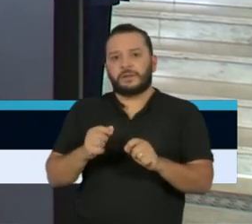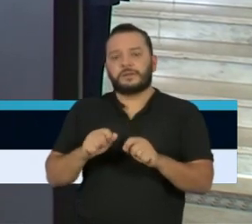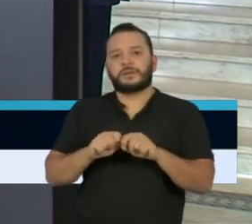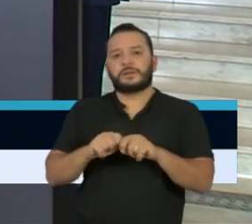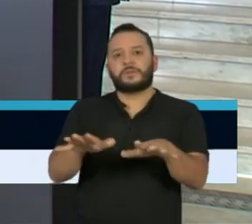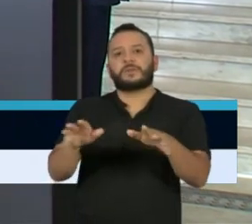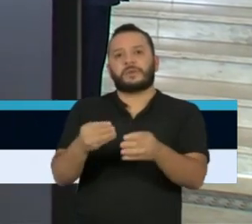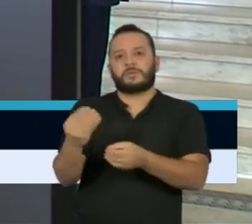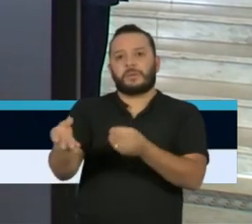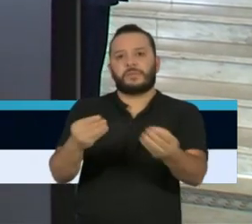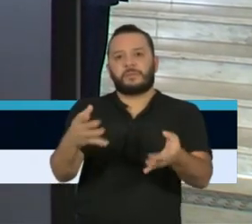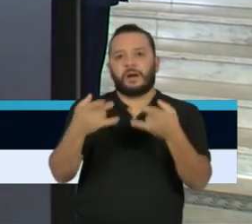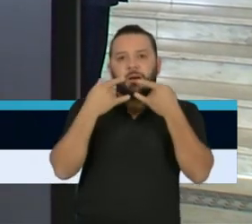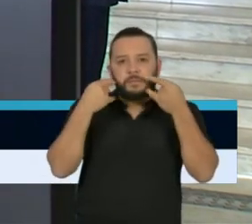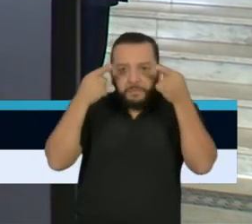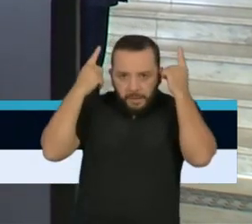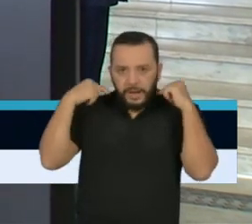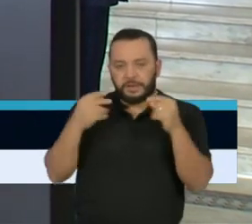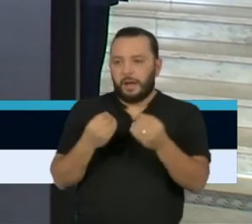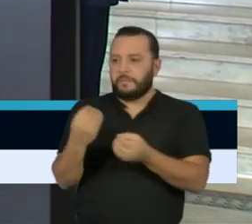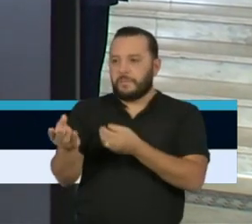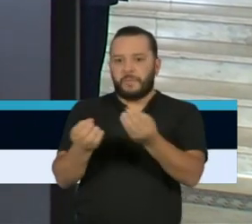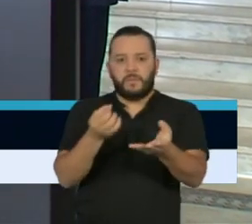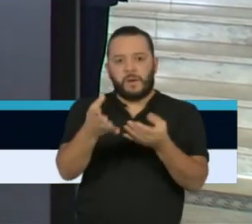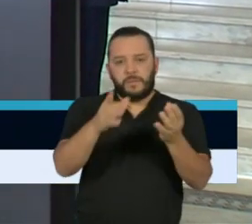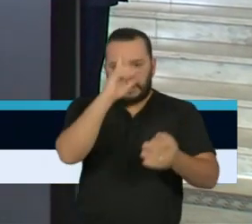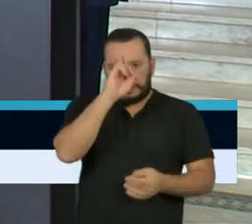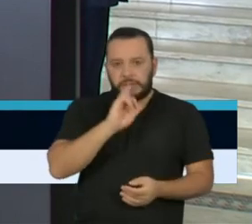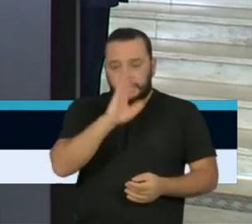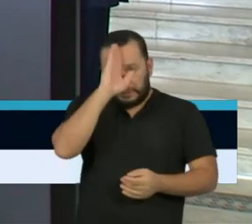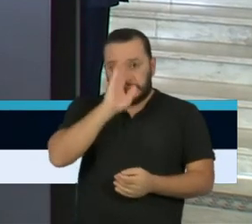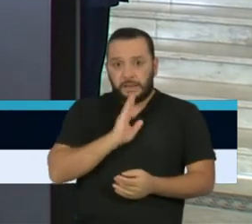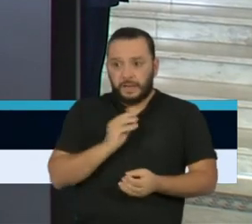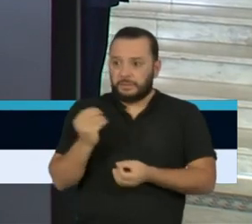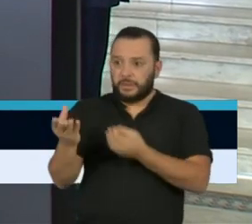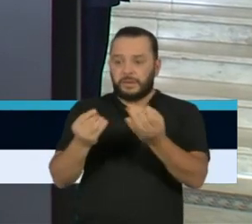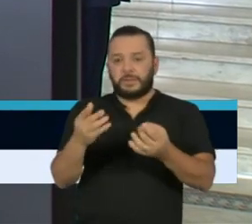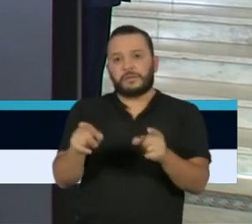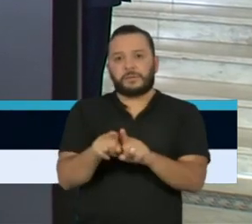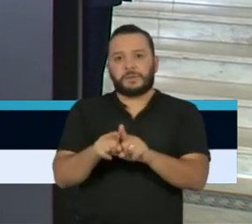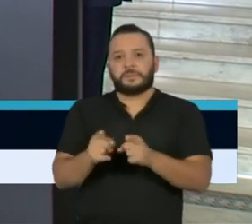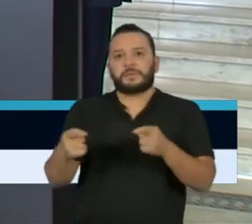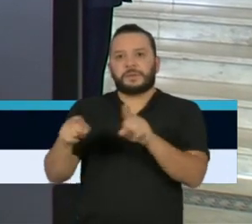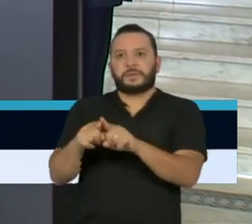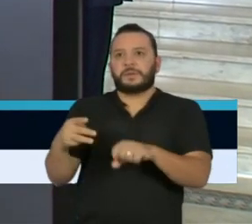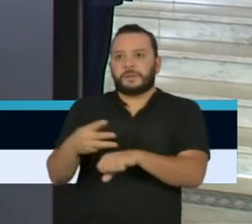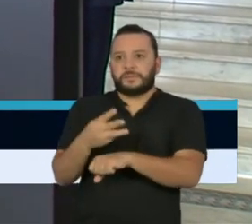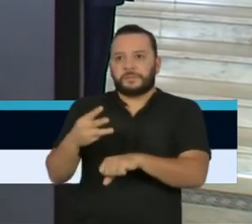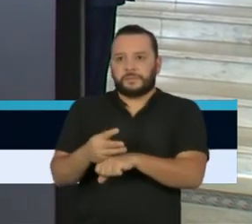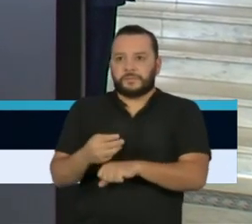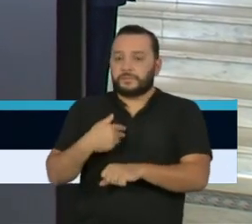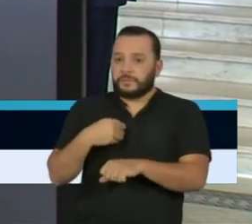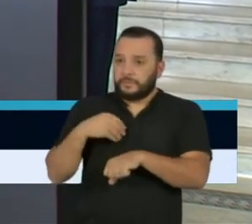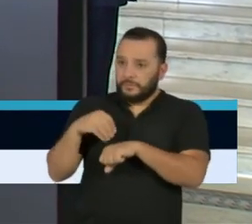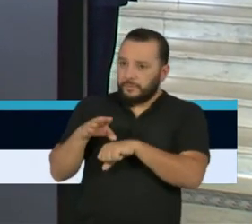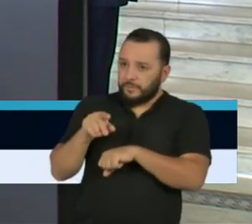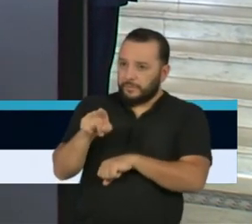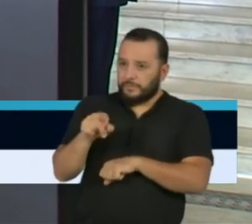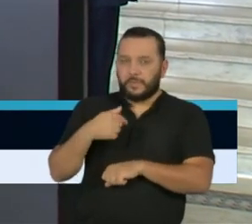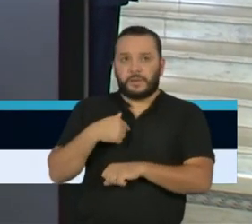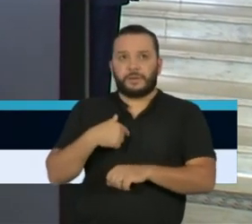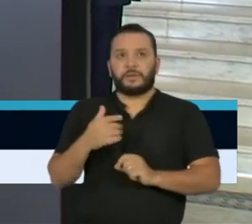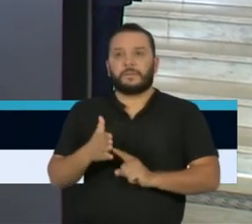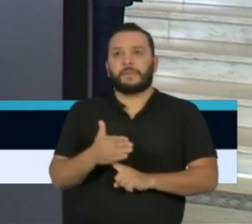2 milhões de máscaras e a nossa parceria com o WhatsApp. Vou sugerir, Patrícia, que você, na